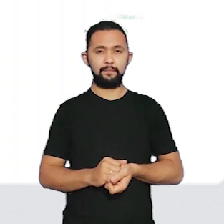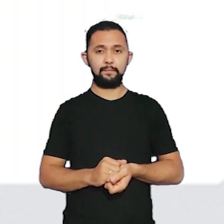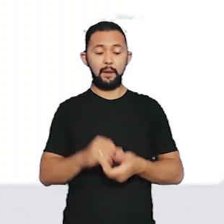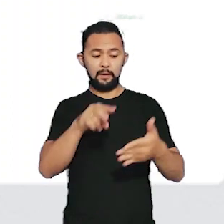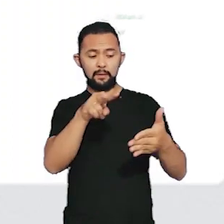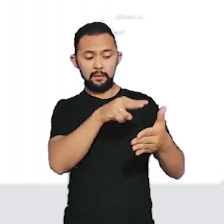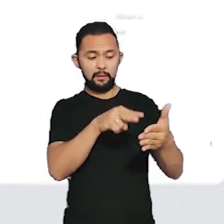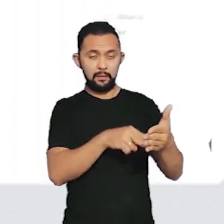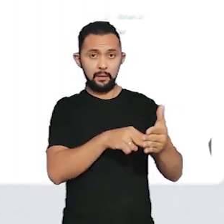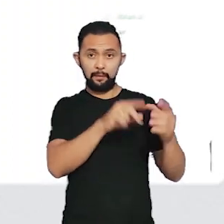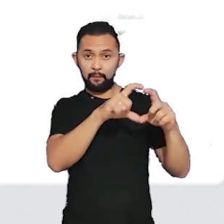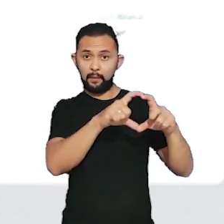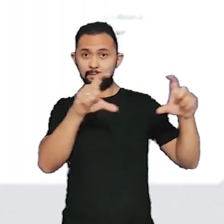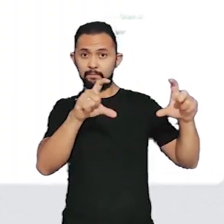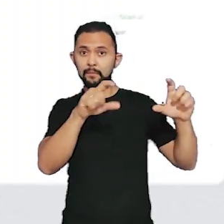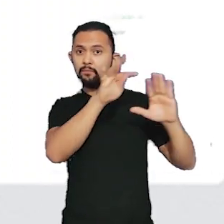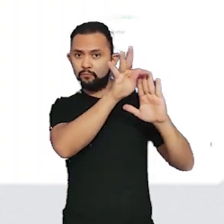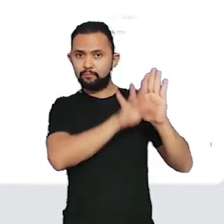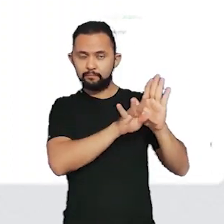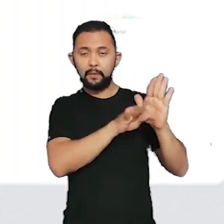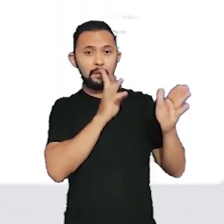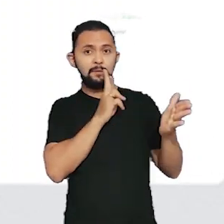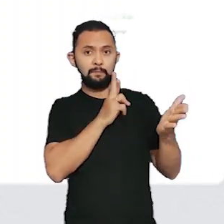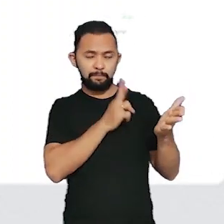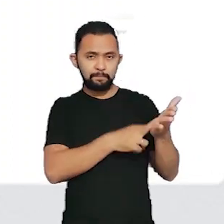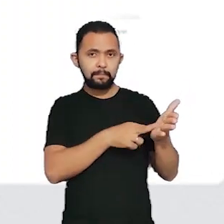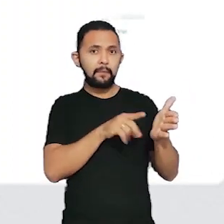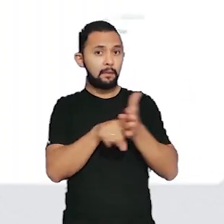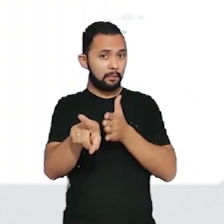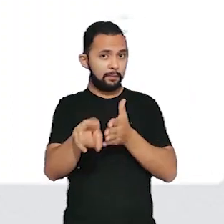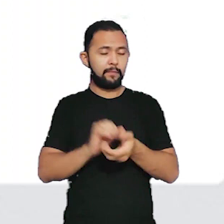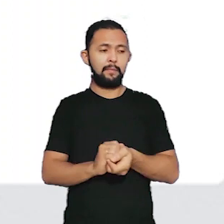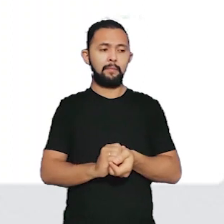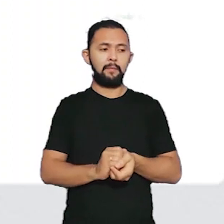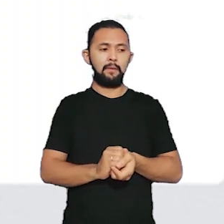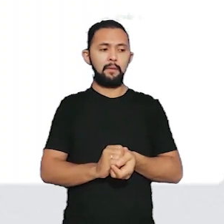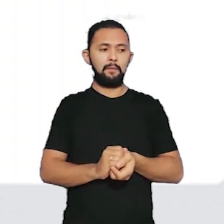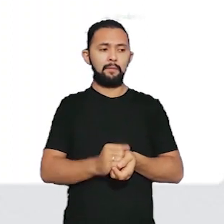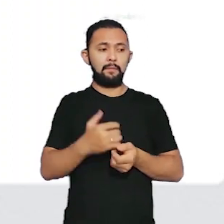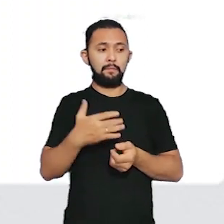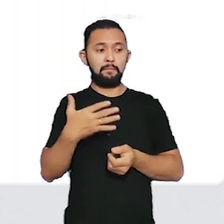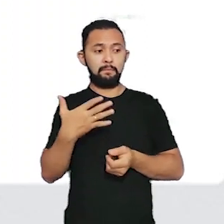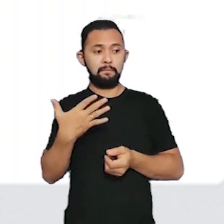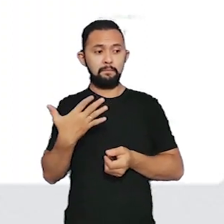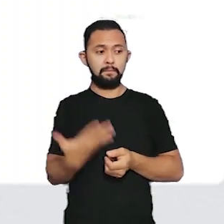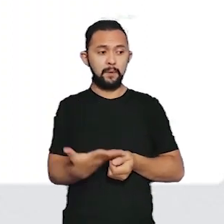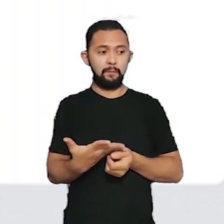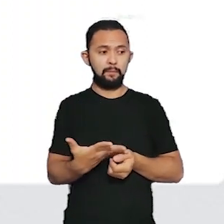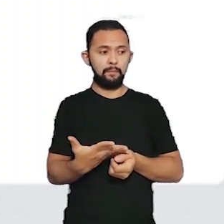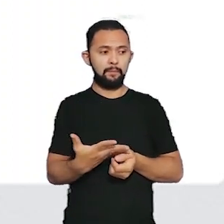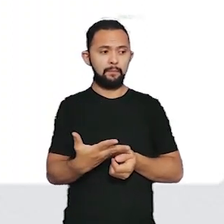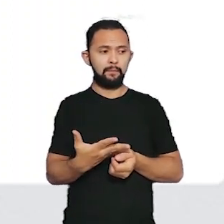Leia com atenção o seguinte trecho do texto para responder a questão. Então, os peixes jovens já não era mais possível